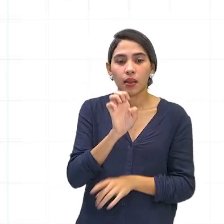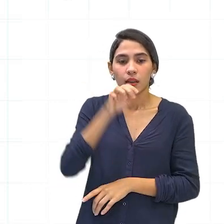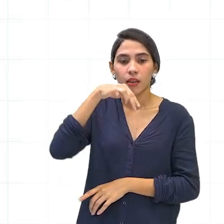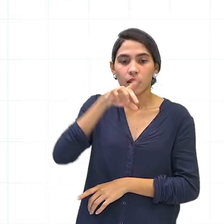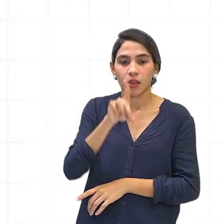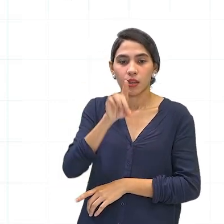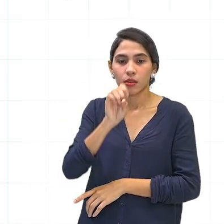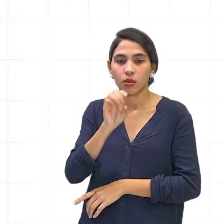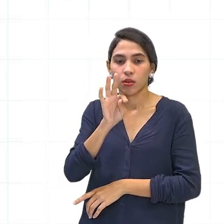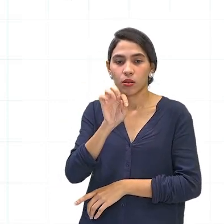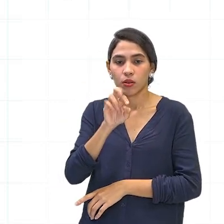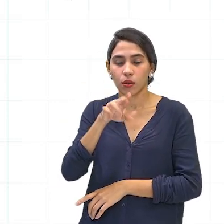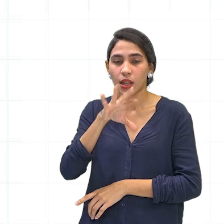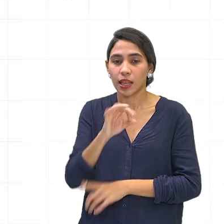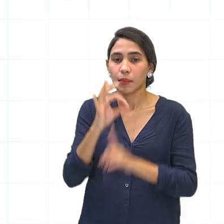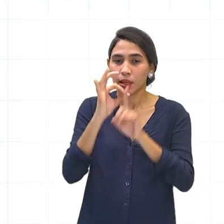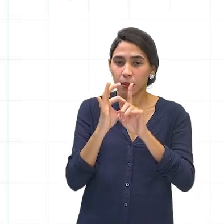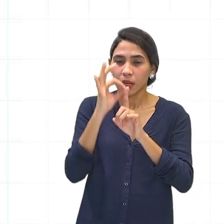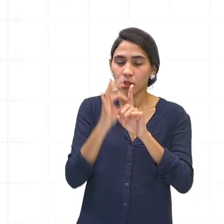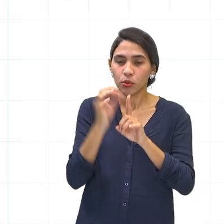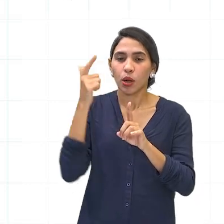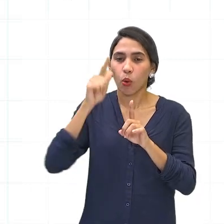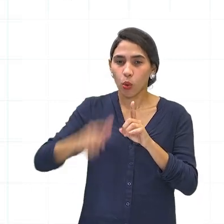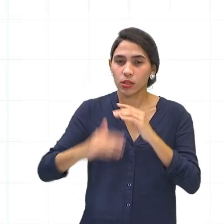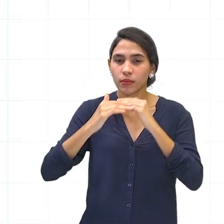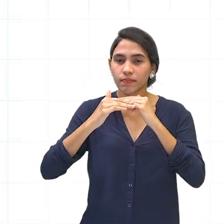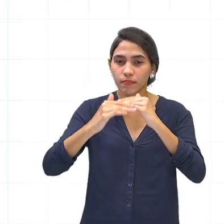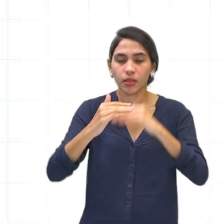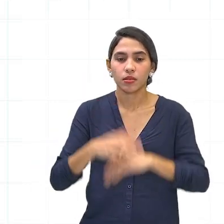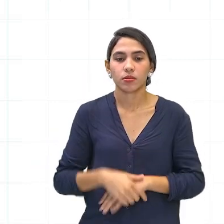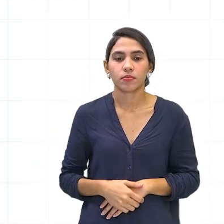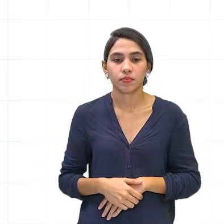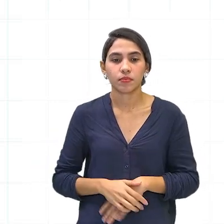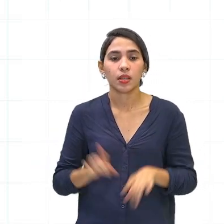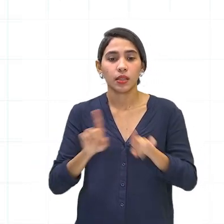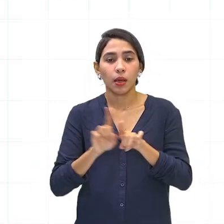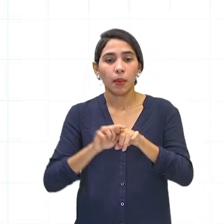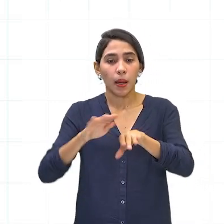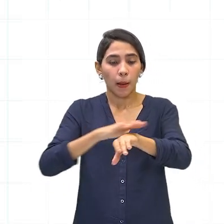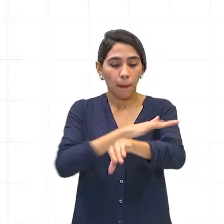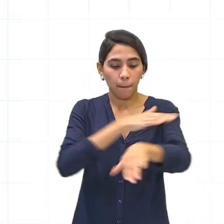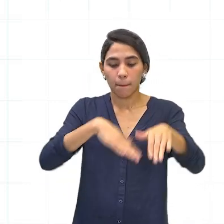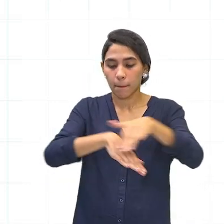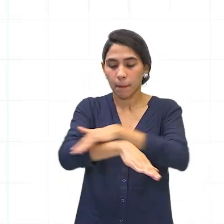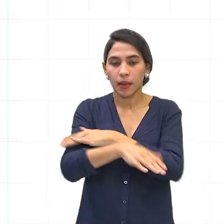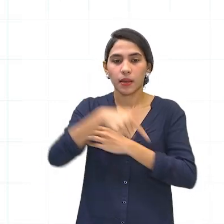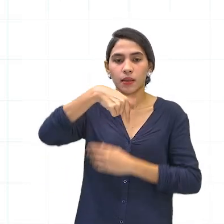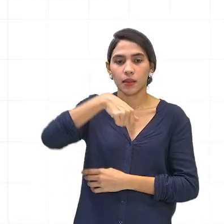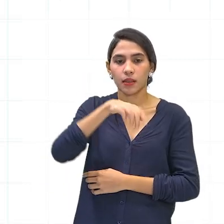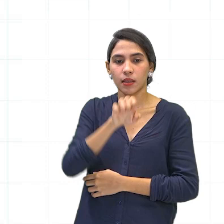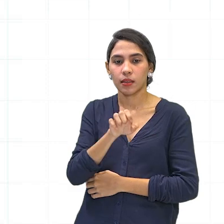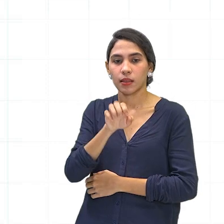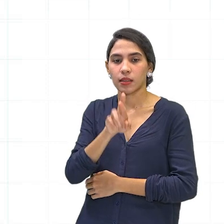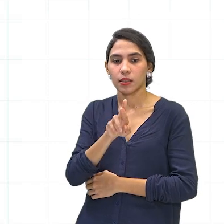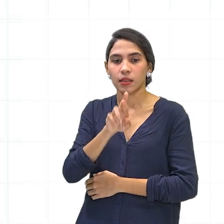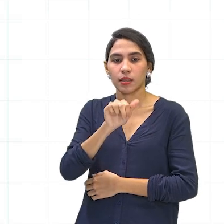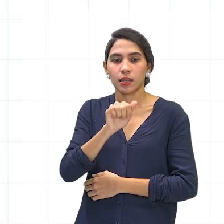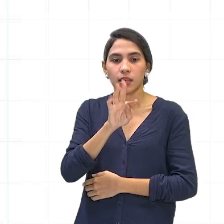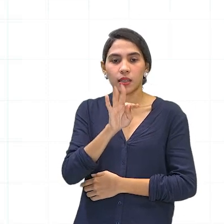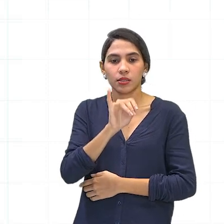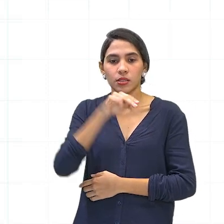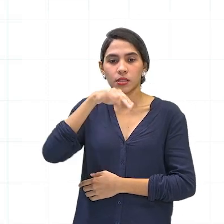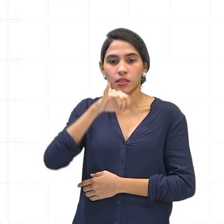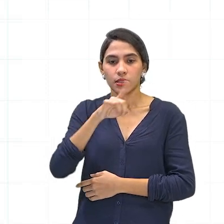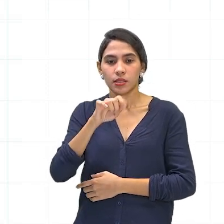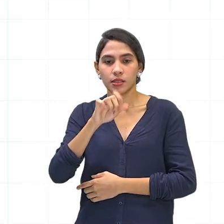temperatura corporal constante. Além disso, eles possuem aí a pele queratinizada, seca e